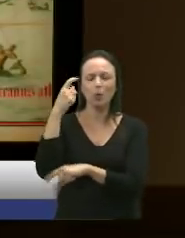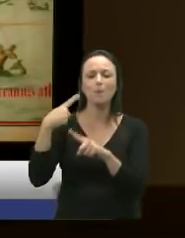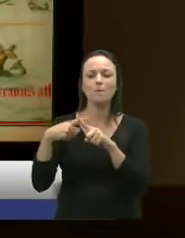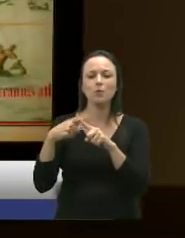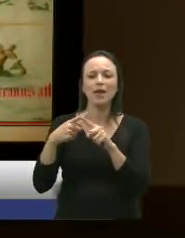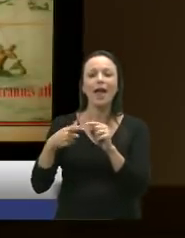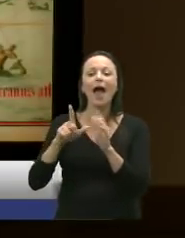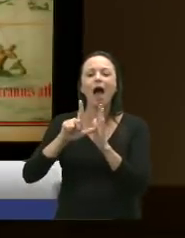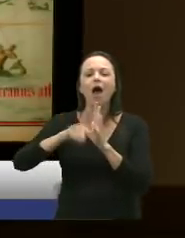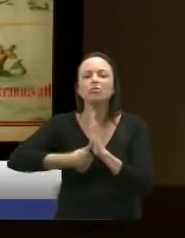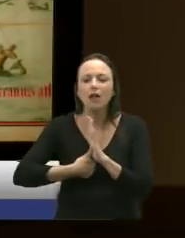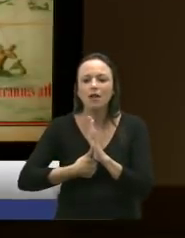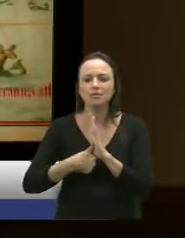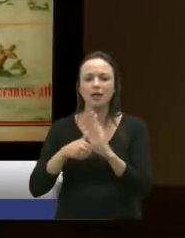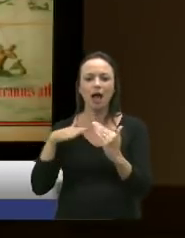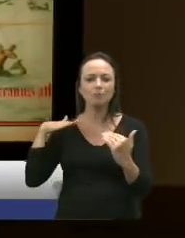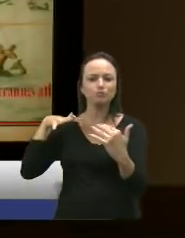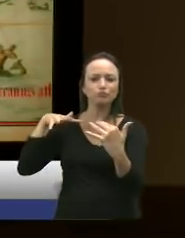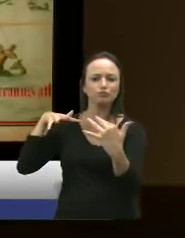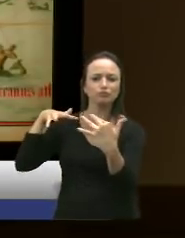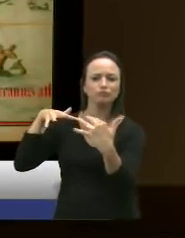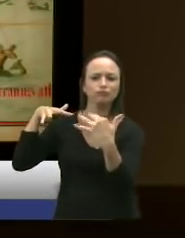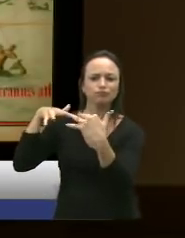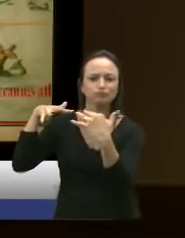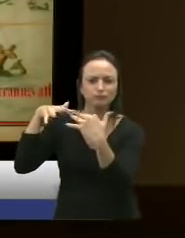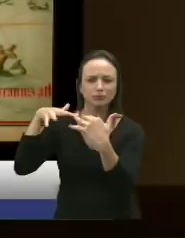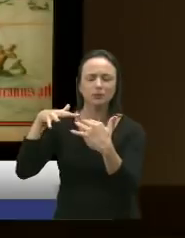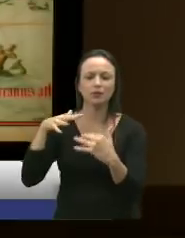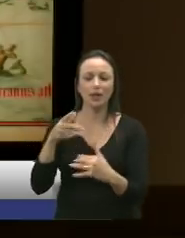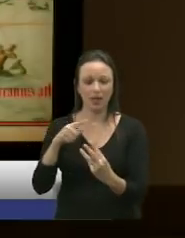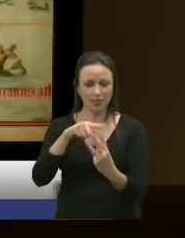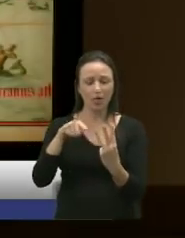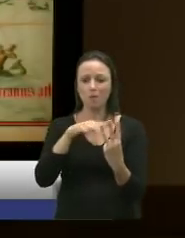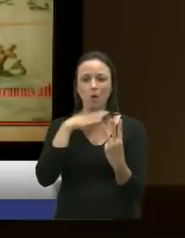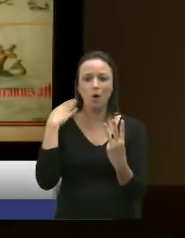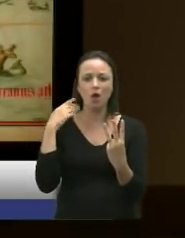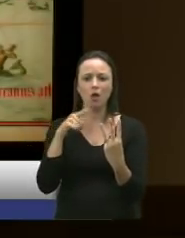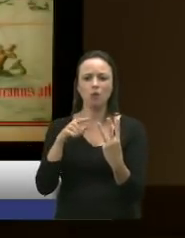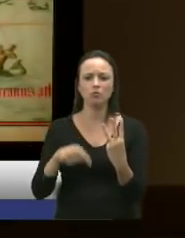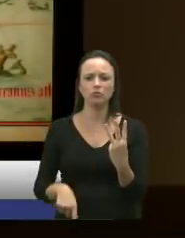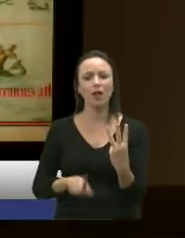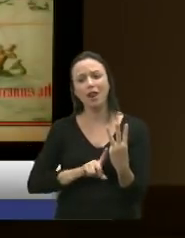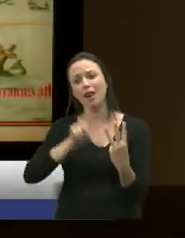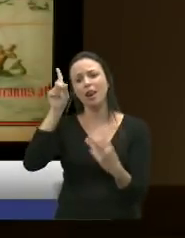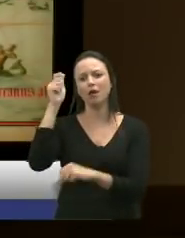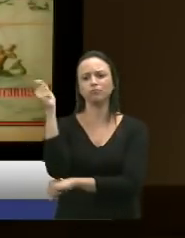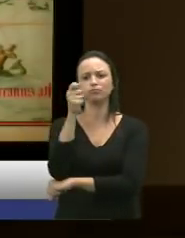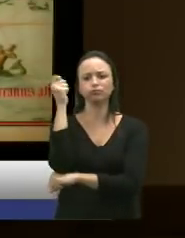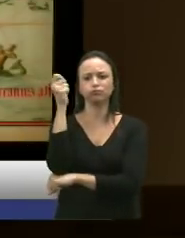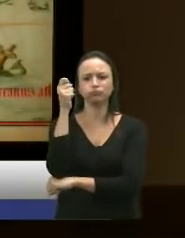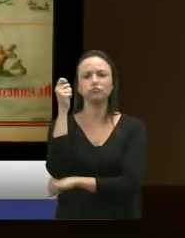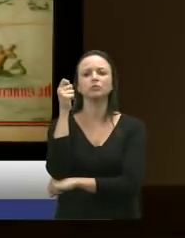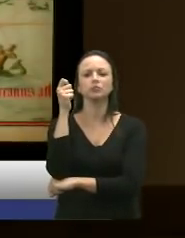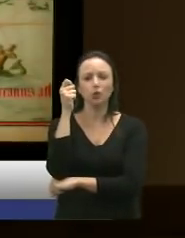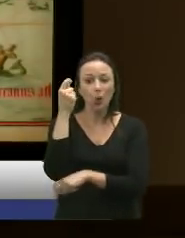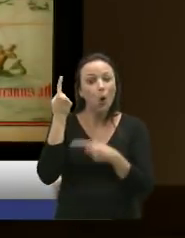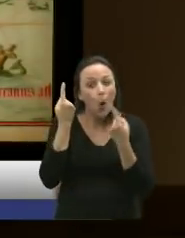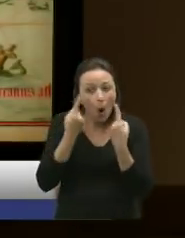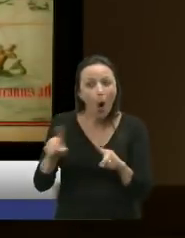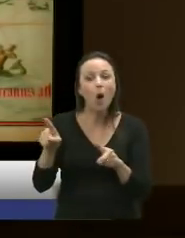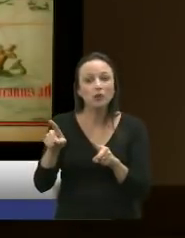São Paulo. Esses 3 moços morreram na Revolução, lá no Rio Grande do Sul, lutando contra irmãos